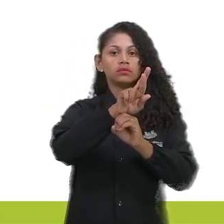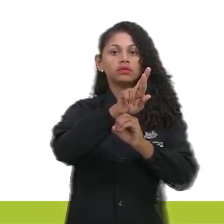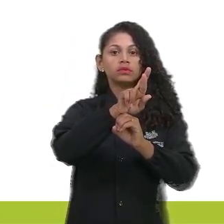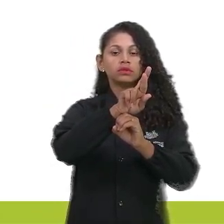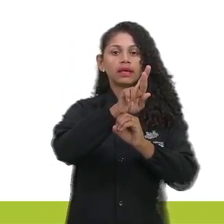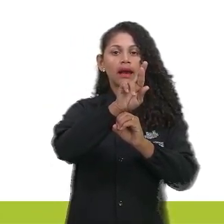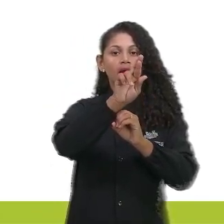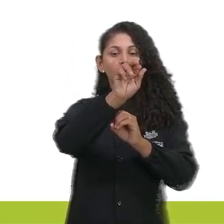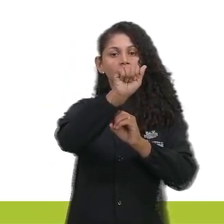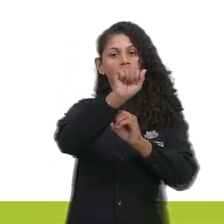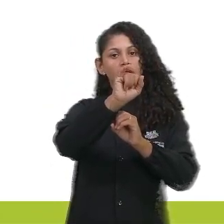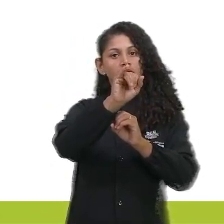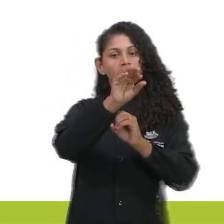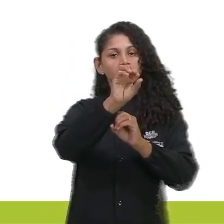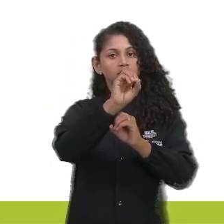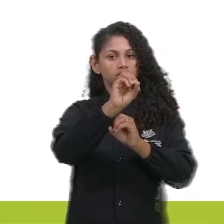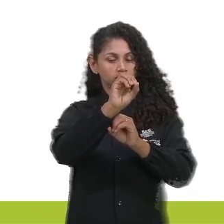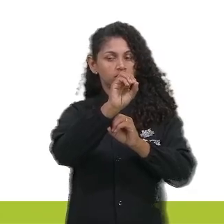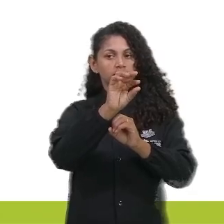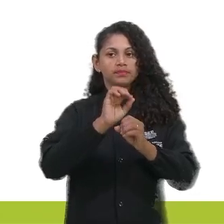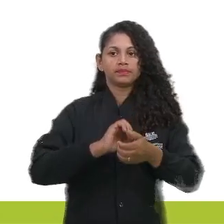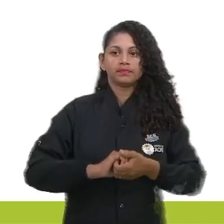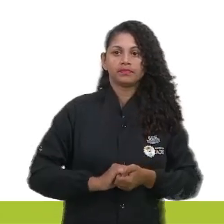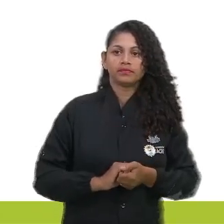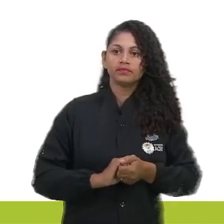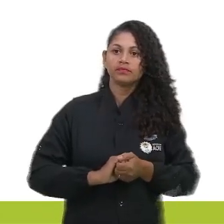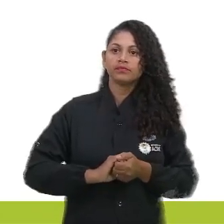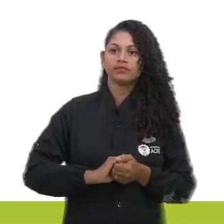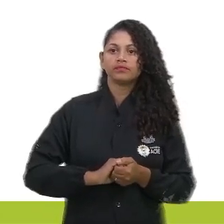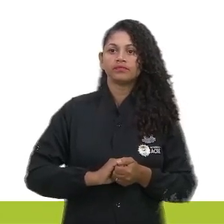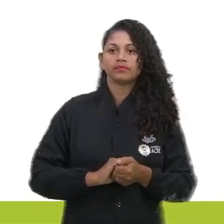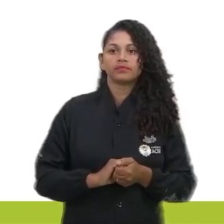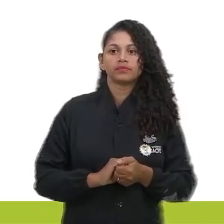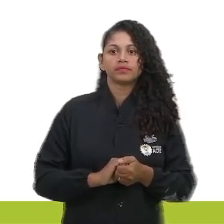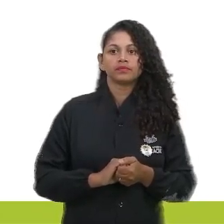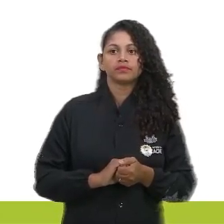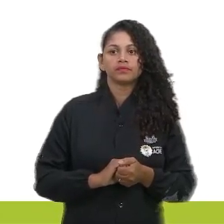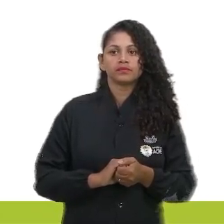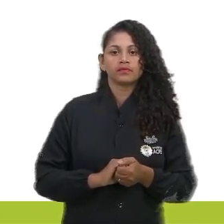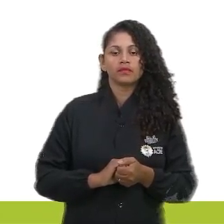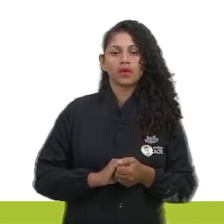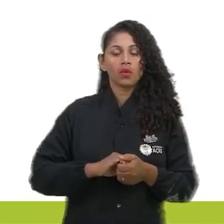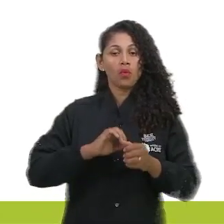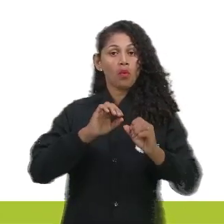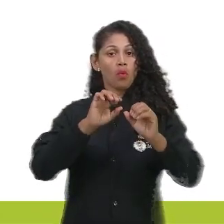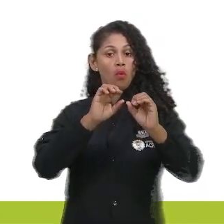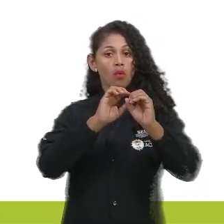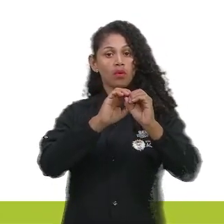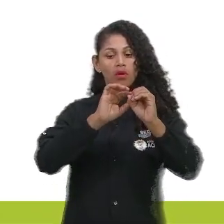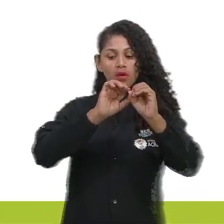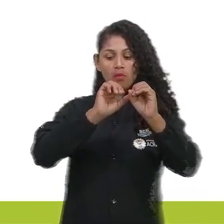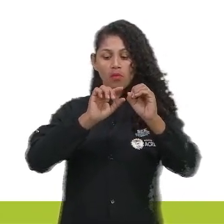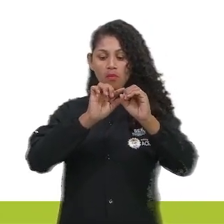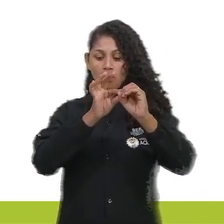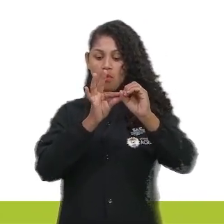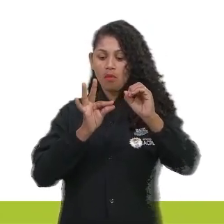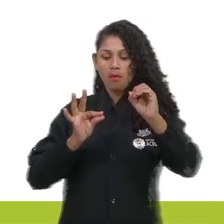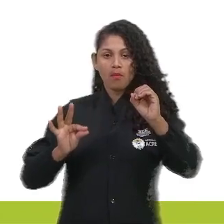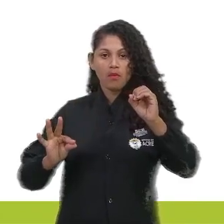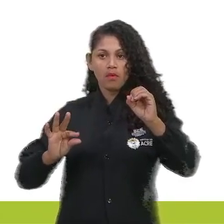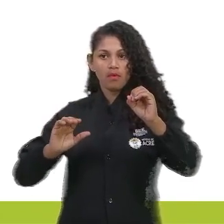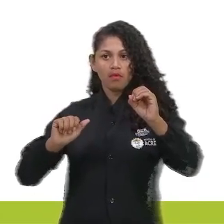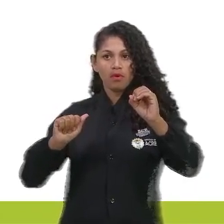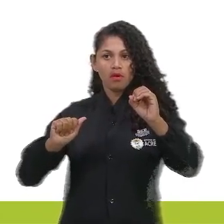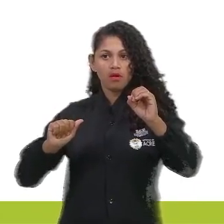O e esse ponto A estão a uma mesma distância R. Então, a circunferência é o conjunto de pontos do plano que estão a